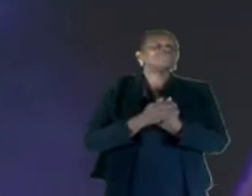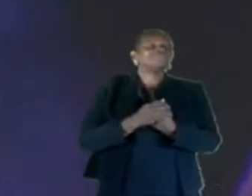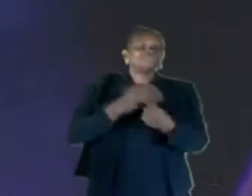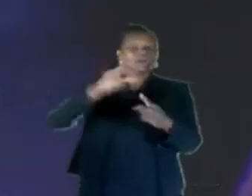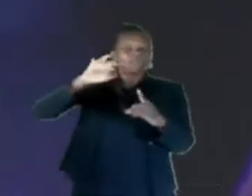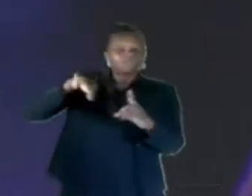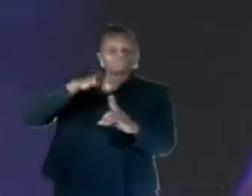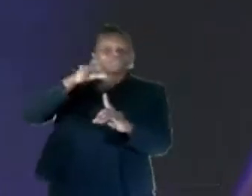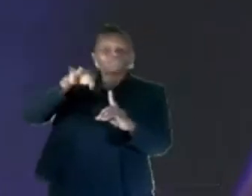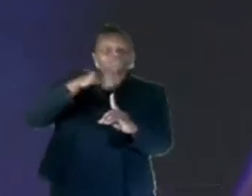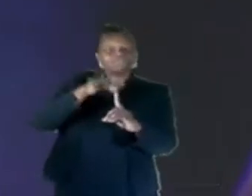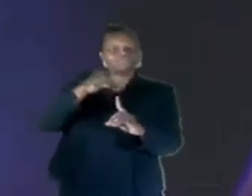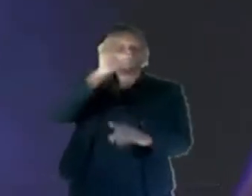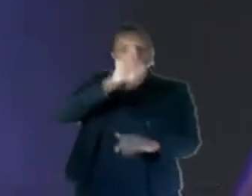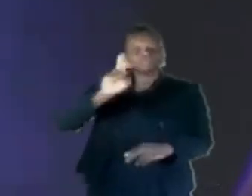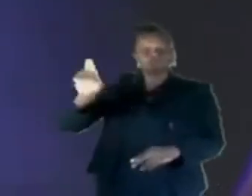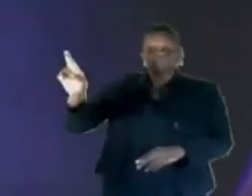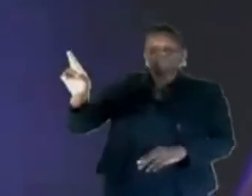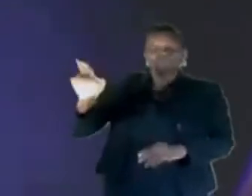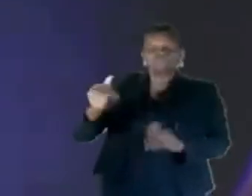És tu, Senhor, digno de toda honra,